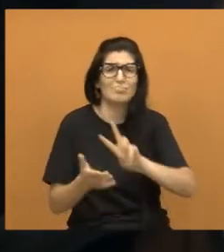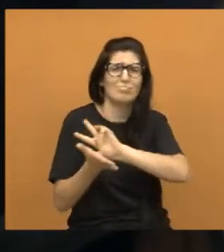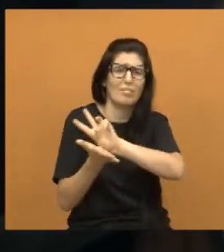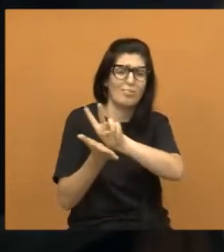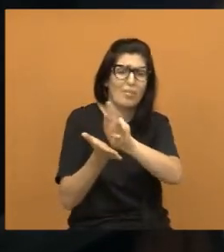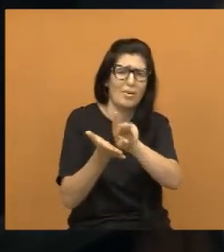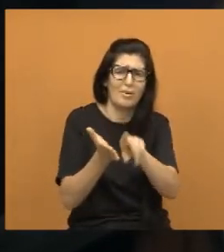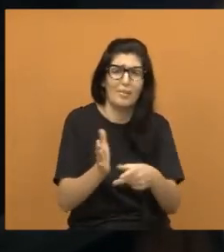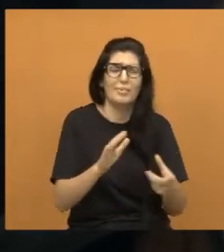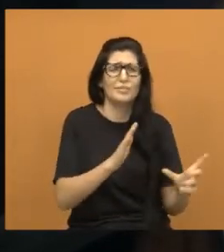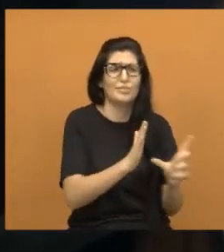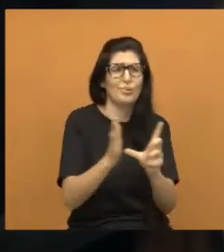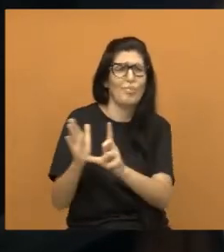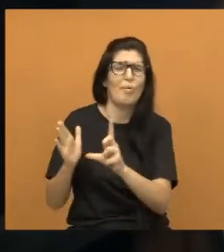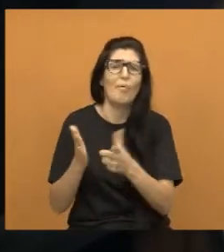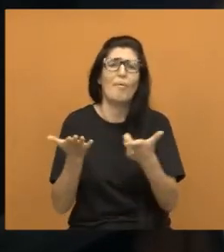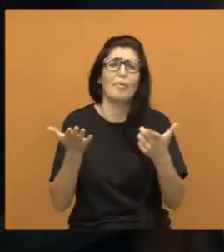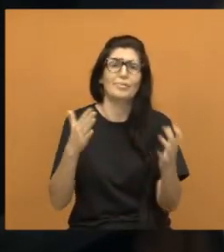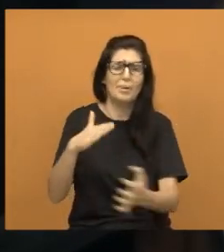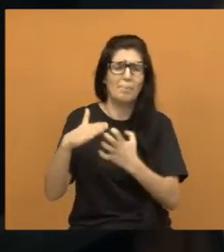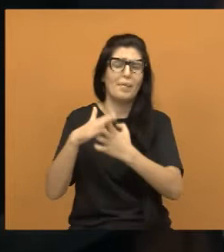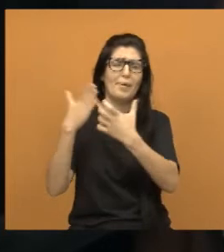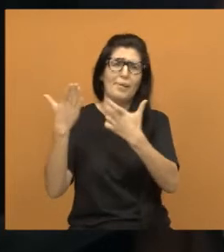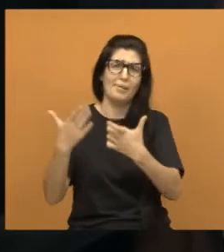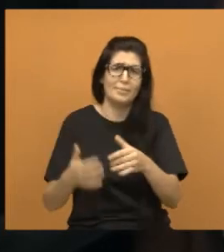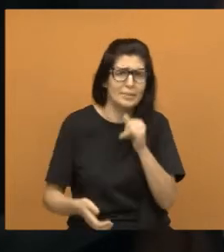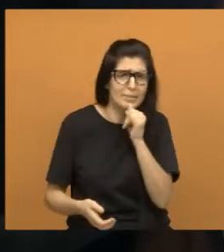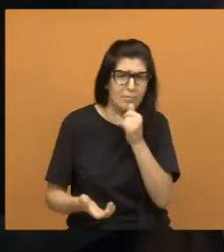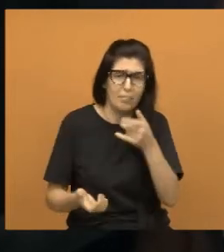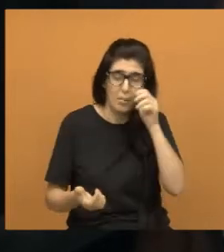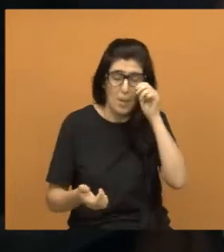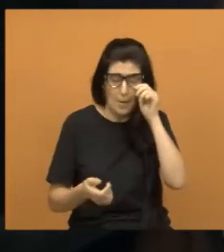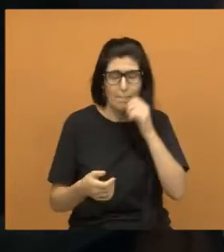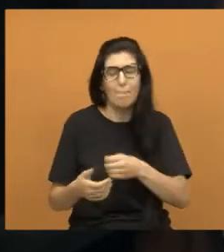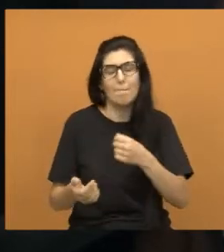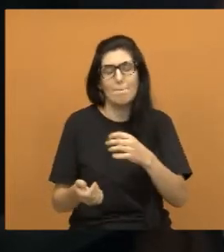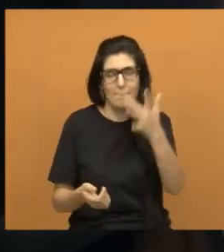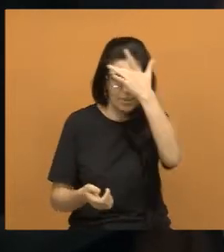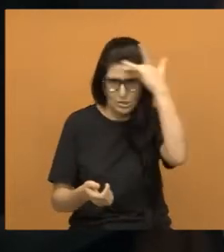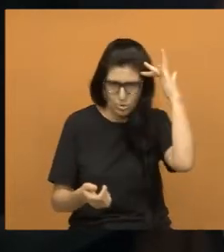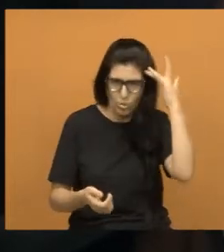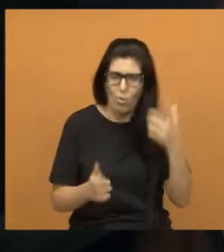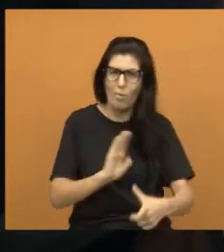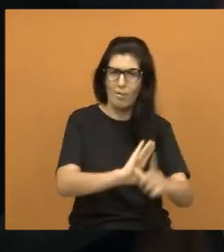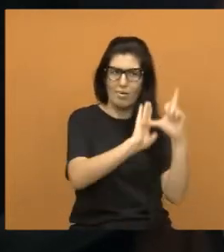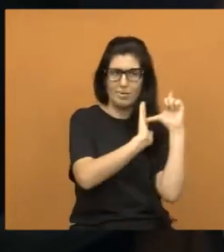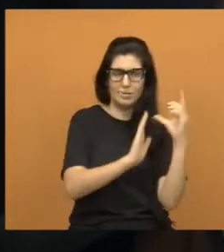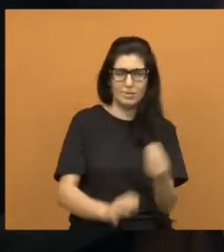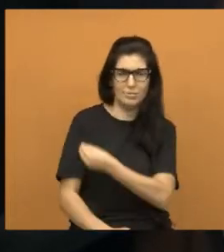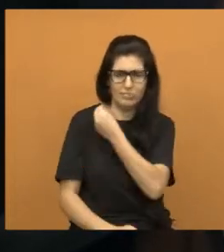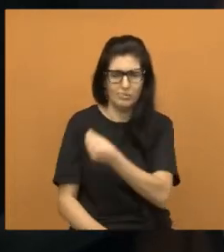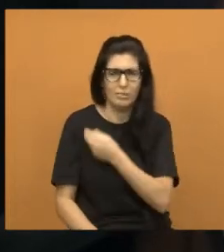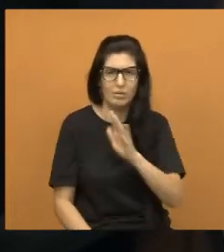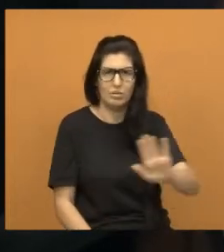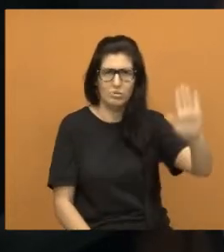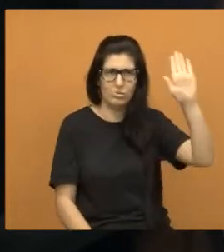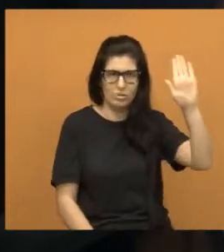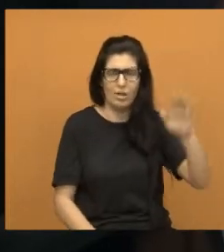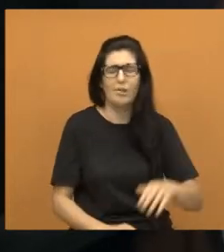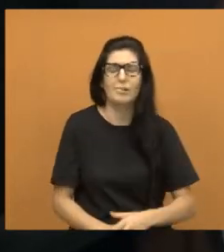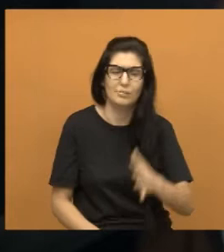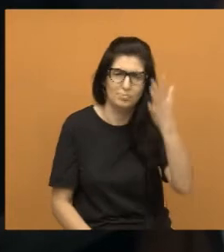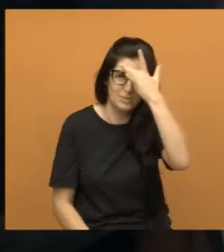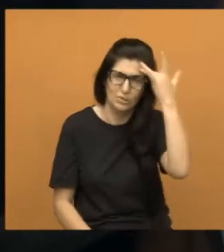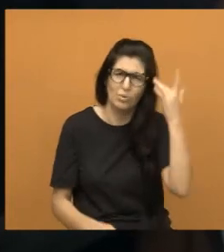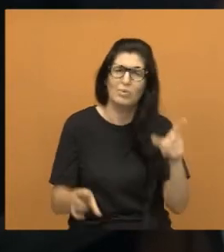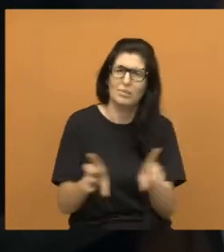segmentos de empresas, de pessoas que já foram candidatas, de empresas que pessoas que vão